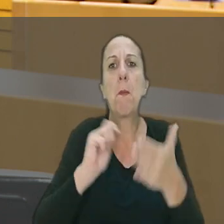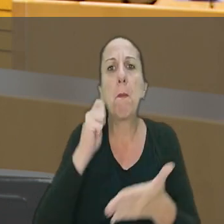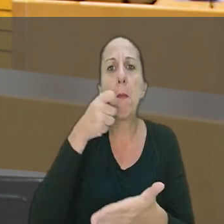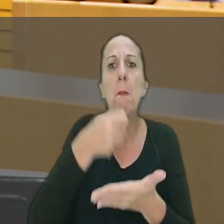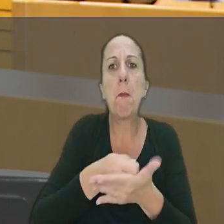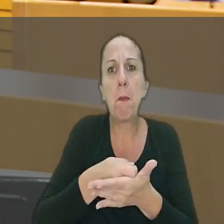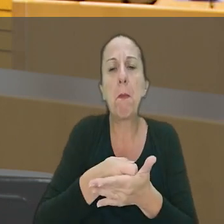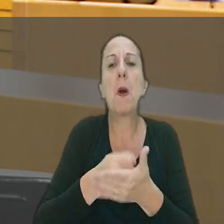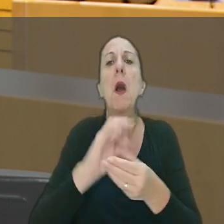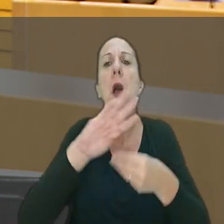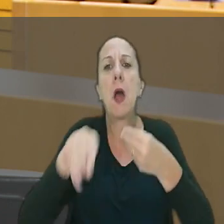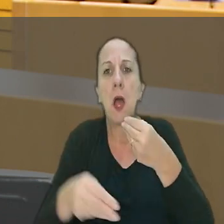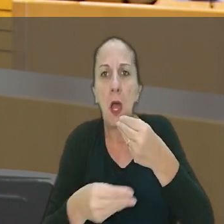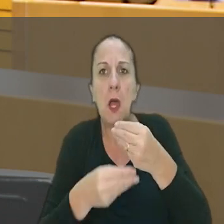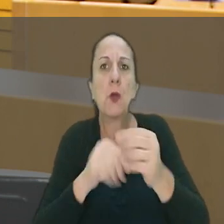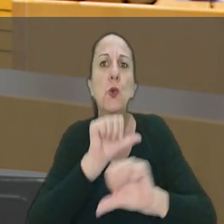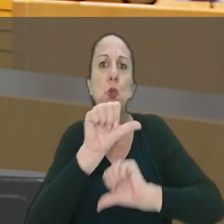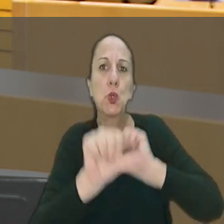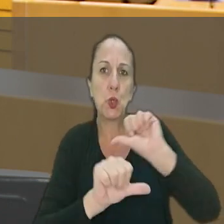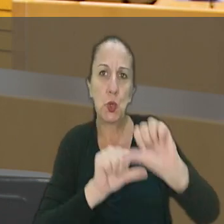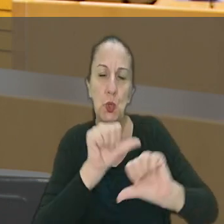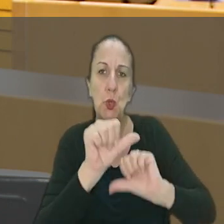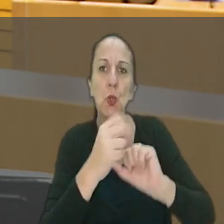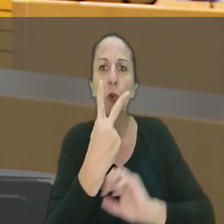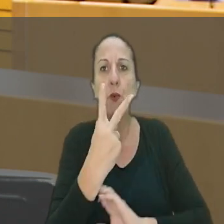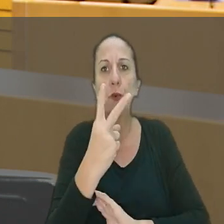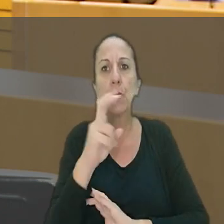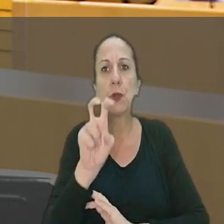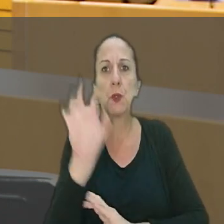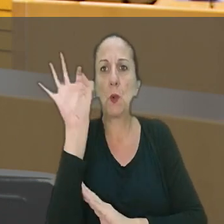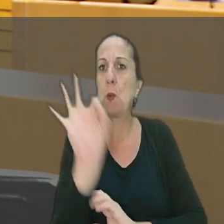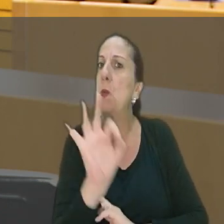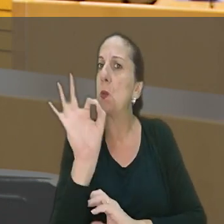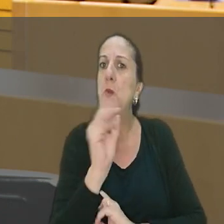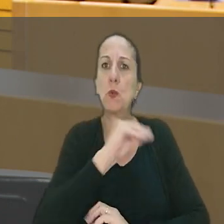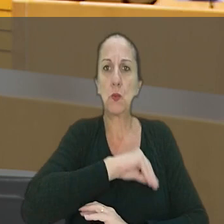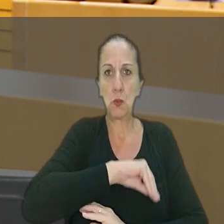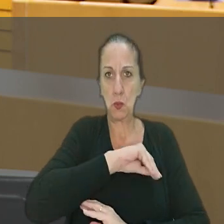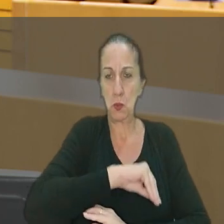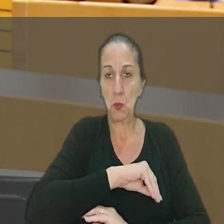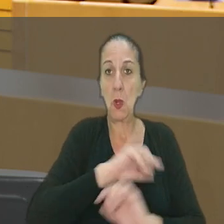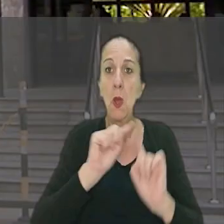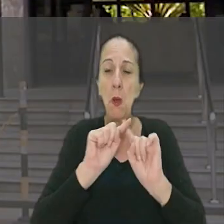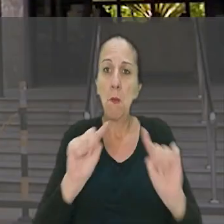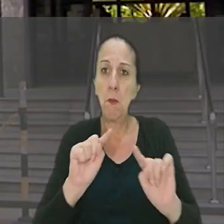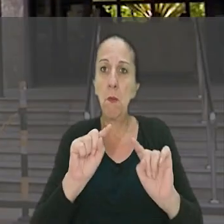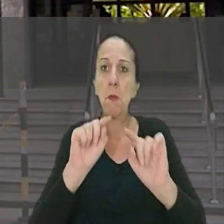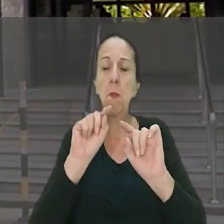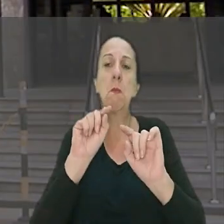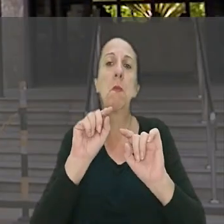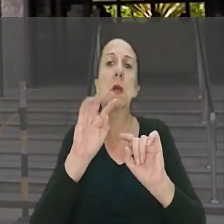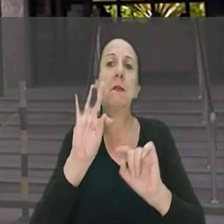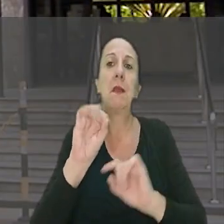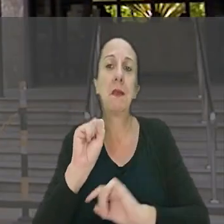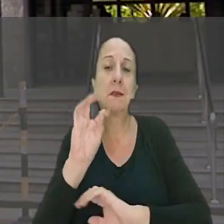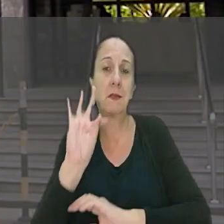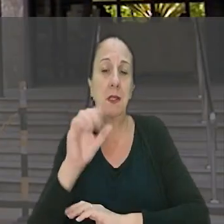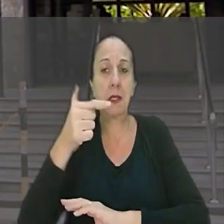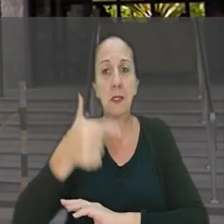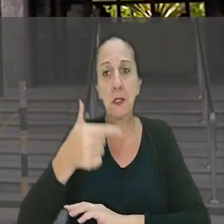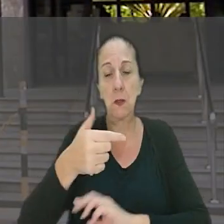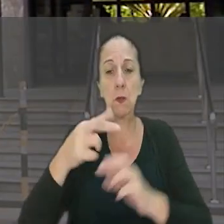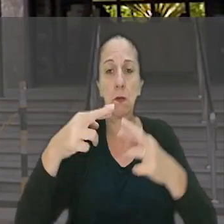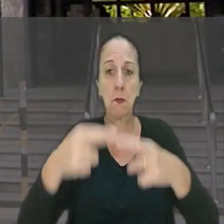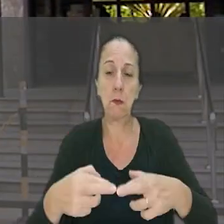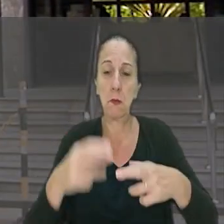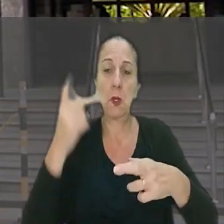empresa ao pagamento de adicional de transferência de 25% sobre o salário. Porém, o Tribunal Regional do Trabalho da